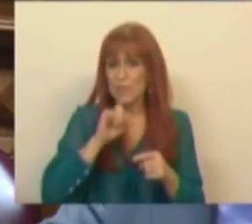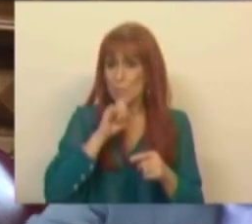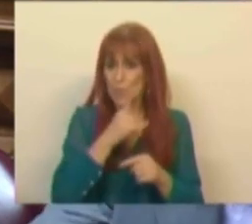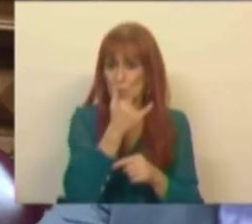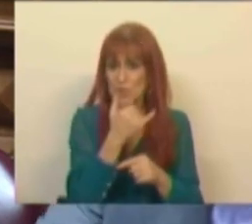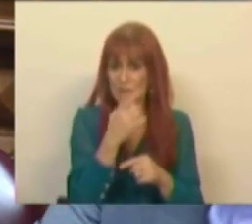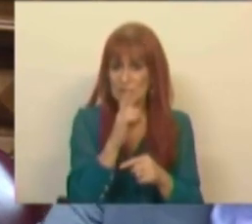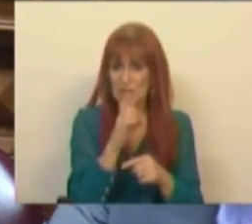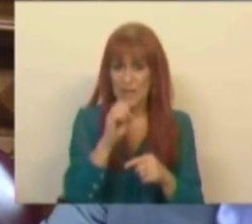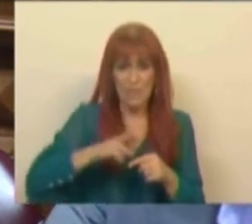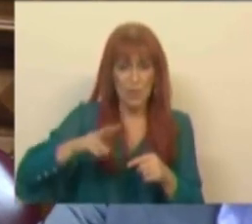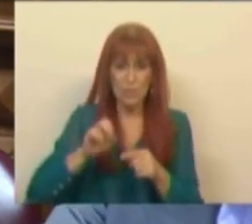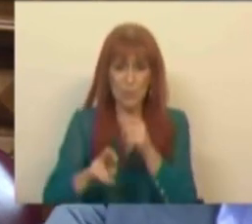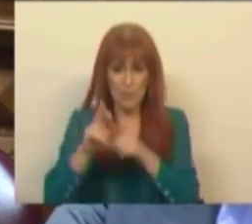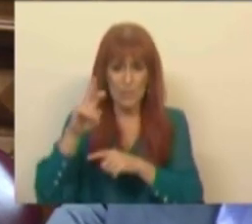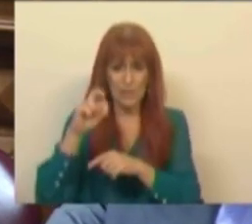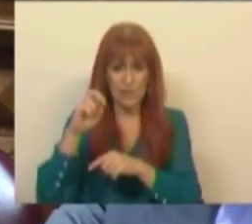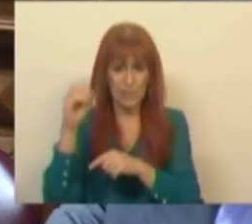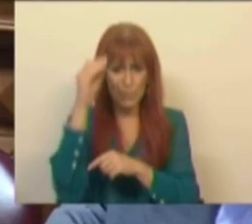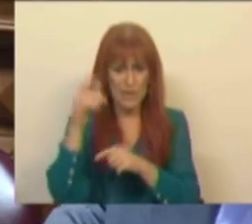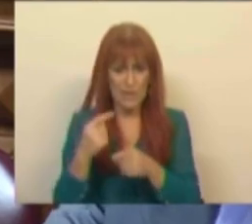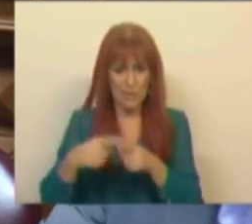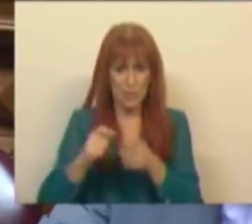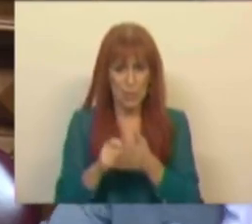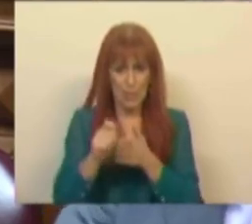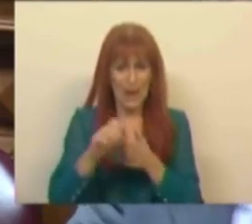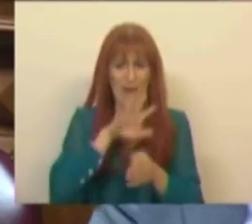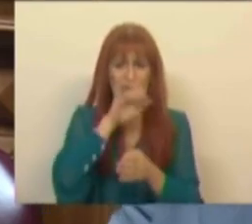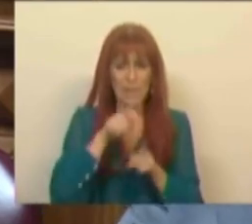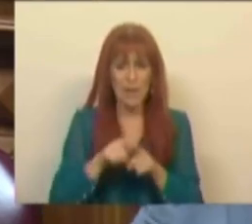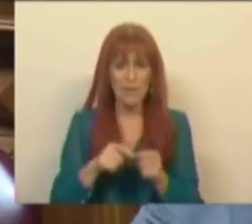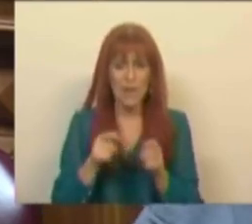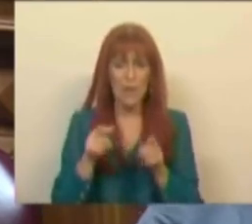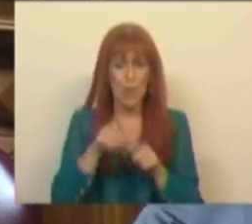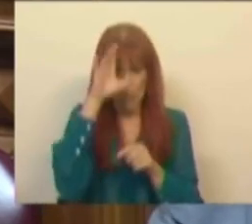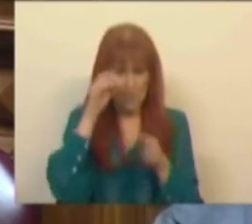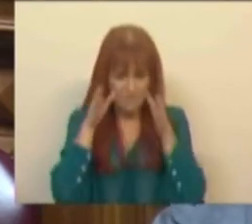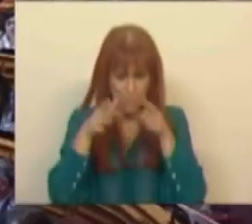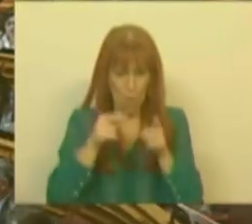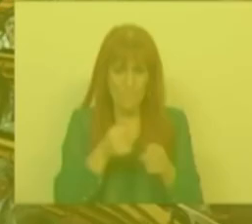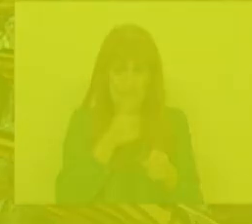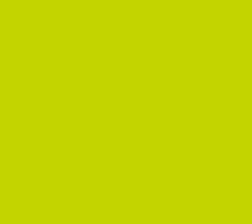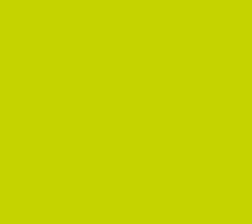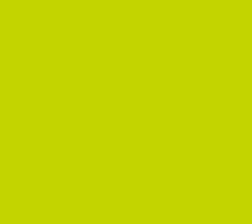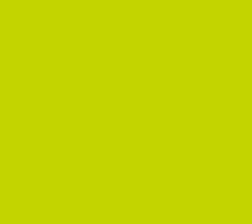270 milhões nós podemos aumentar em 30% o abono de família. O Governo irá considerar essa medida? Muito obrigado.